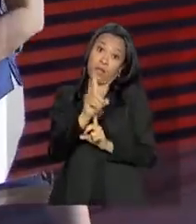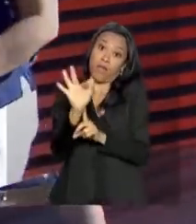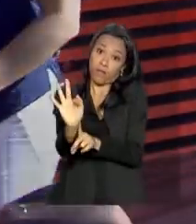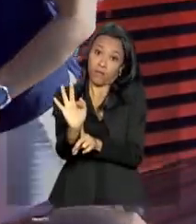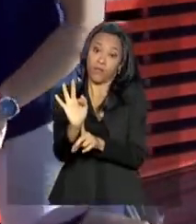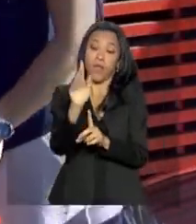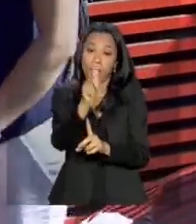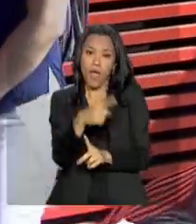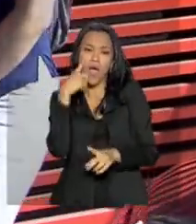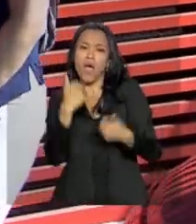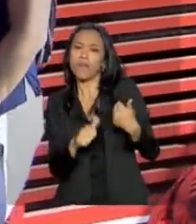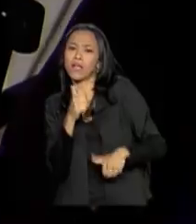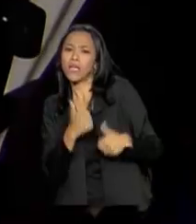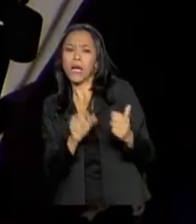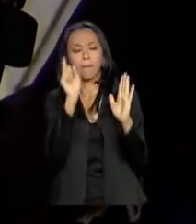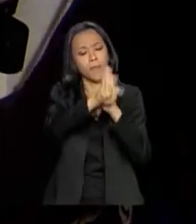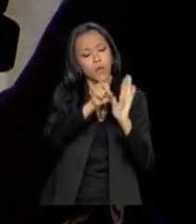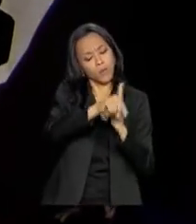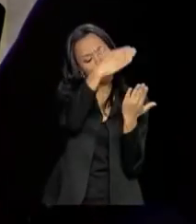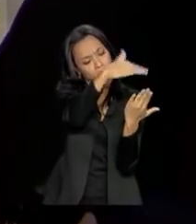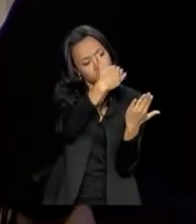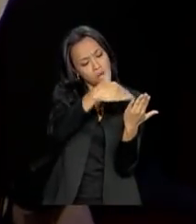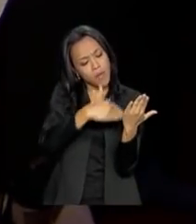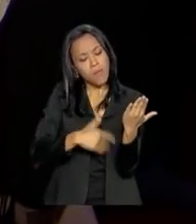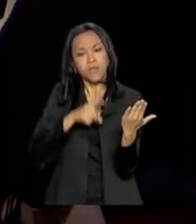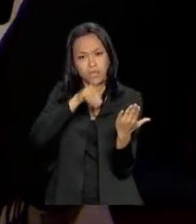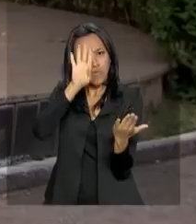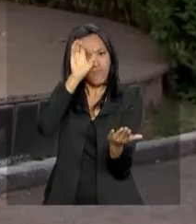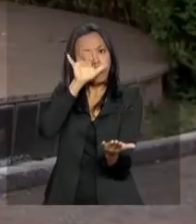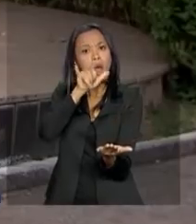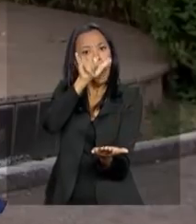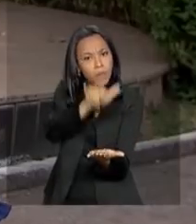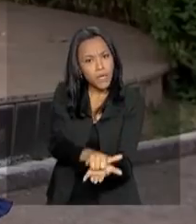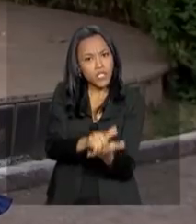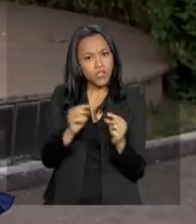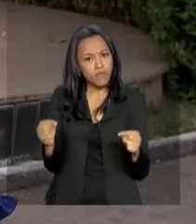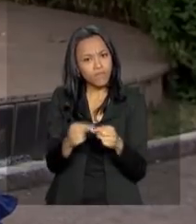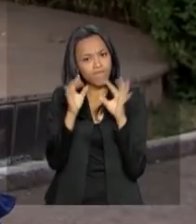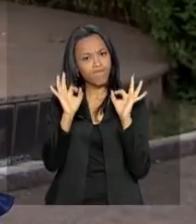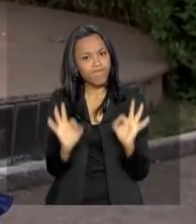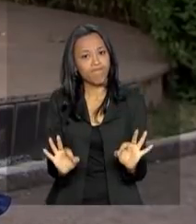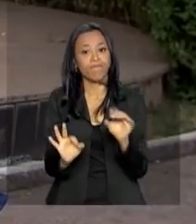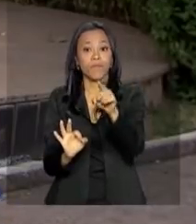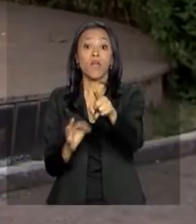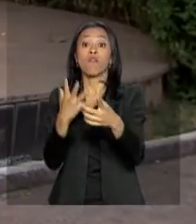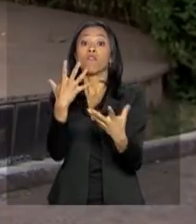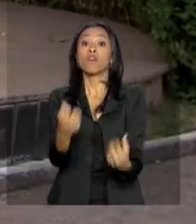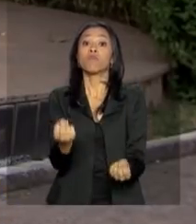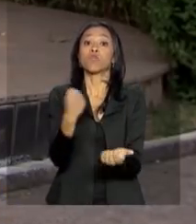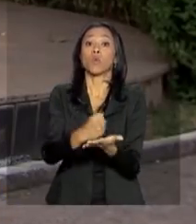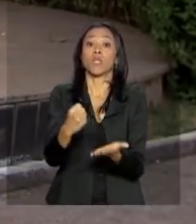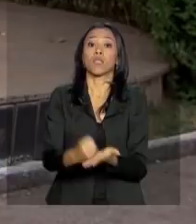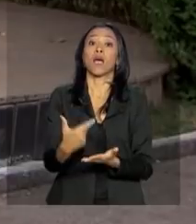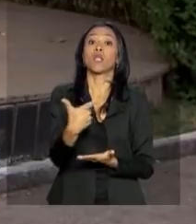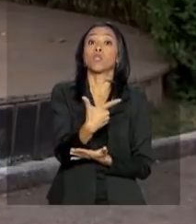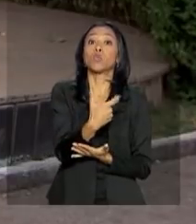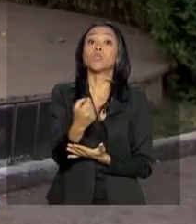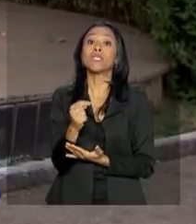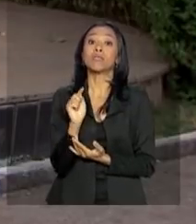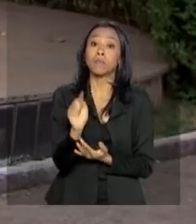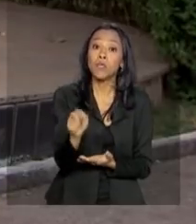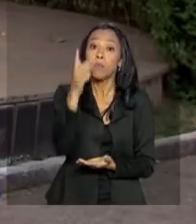avaliar aspectos do questionário e o funcionamento do aplicativo nós vamos contratar mais de 200 mil pessoas imagina com 200 mil pessoas em